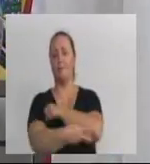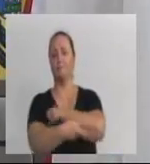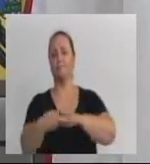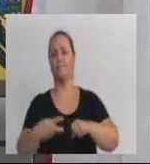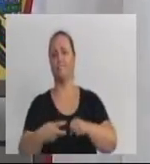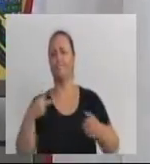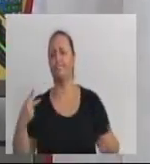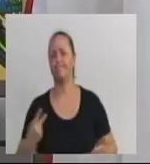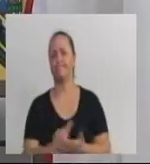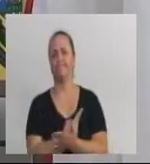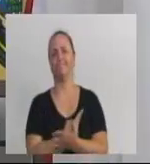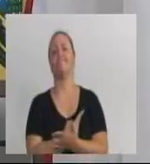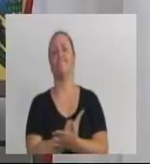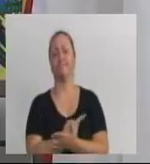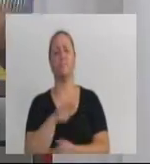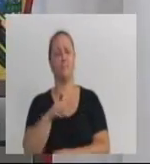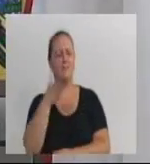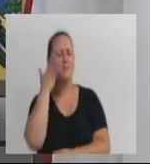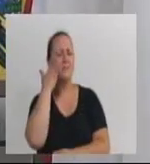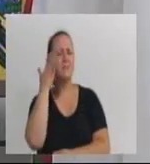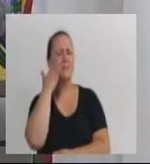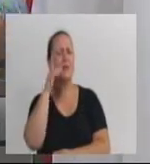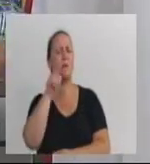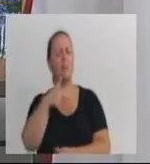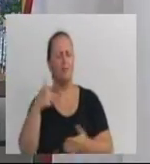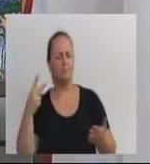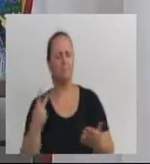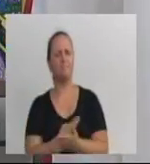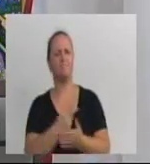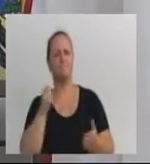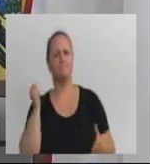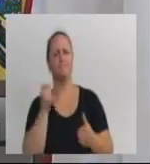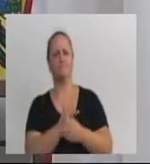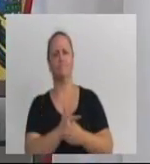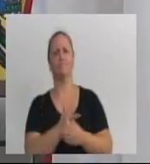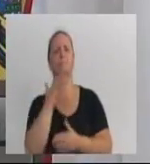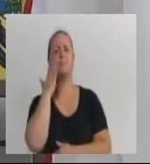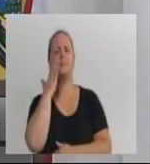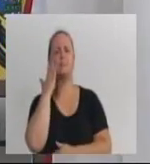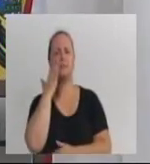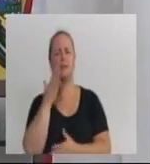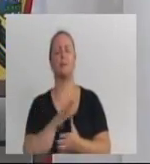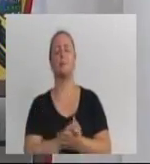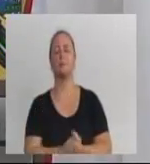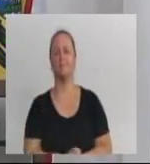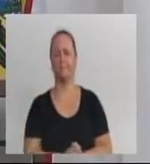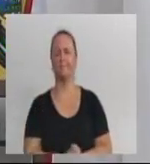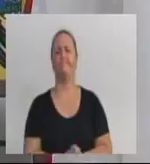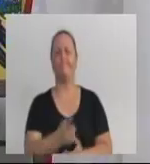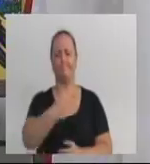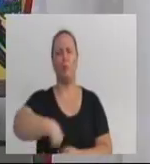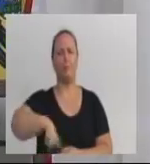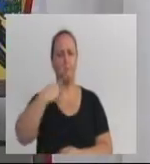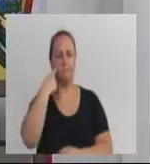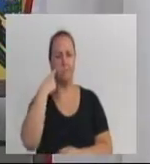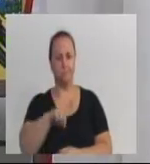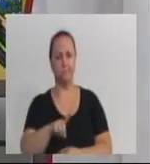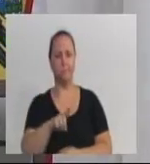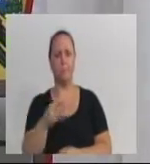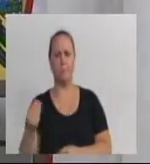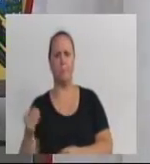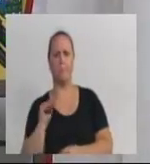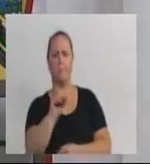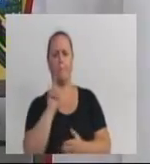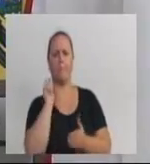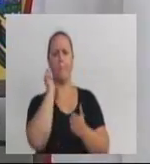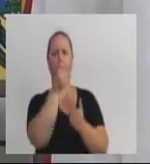E eles sabem que é crime. E sabem que nós descobrimos. Eles sabem que botaram 290 mil numa